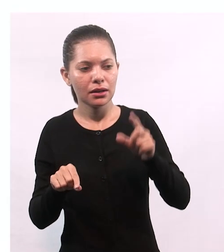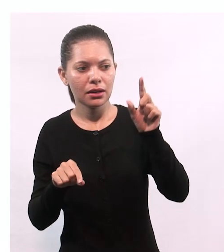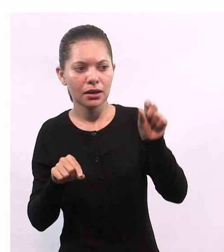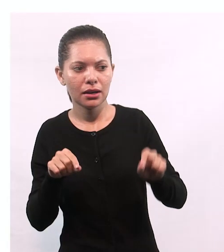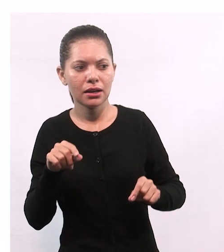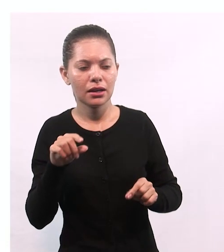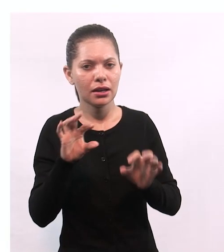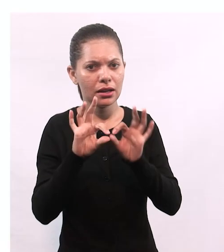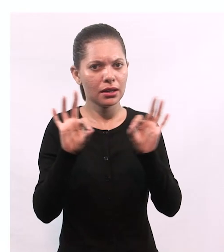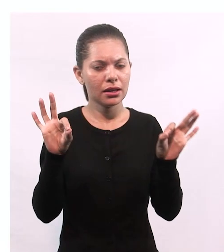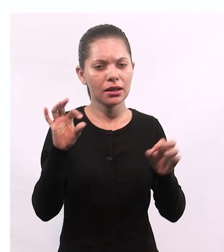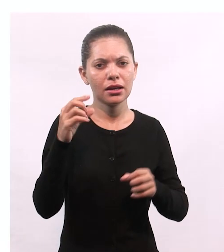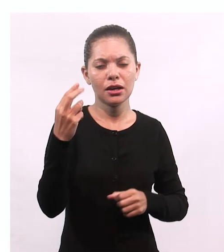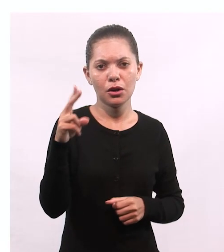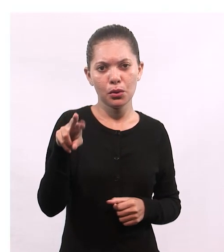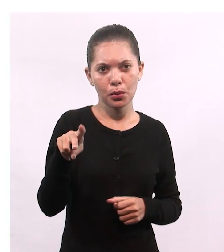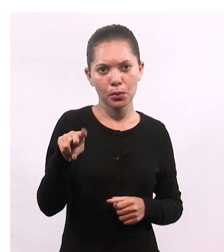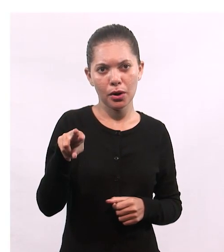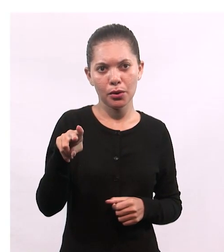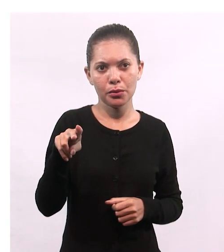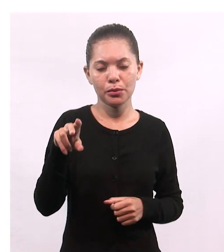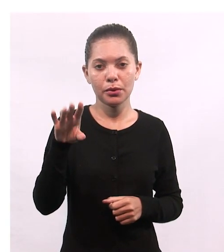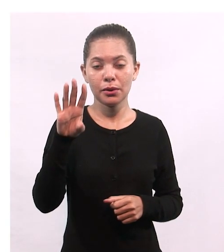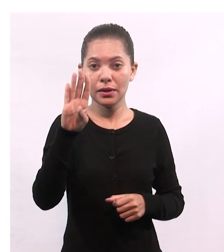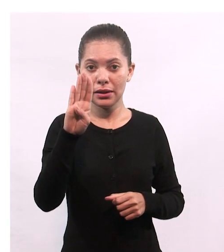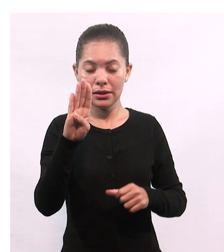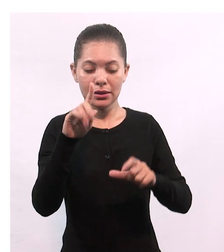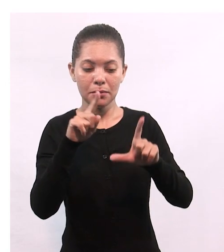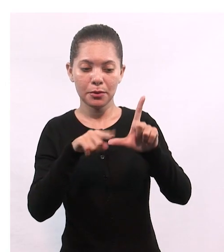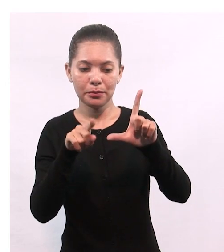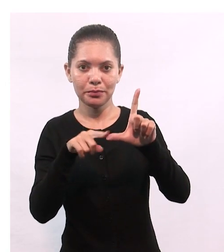tiverem a mesma medida, eu tenho um losango.